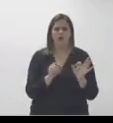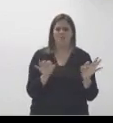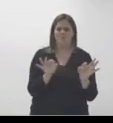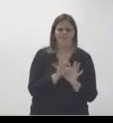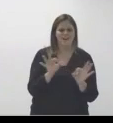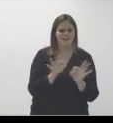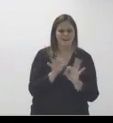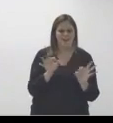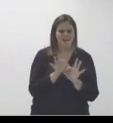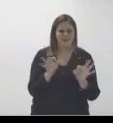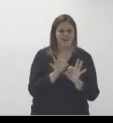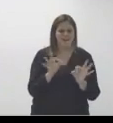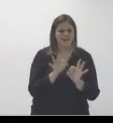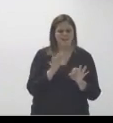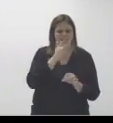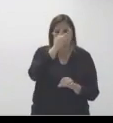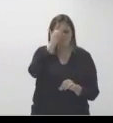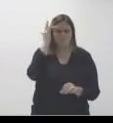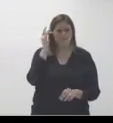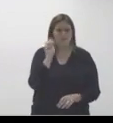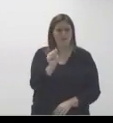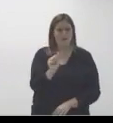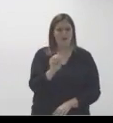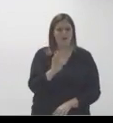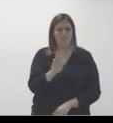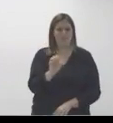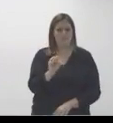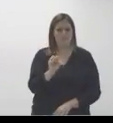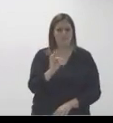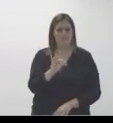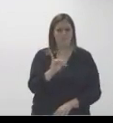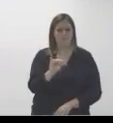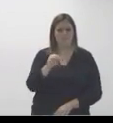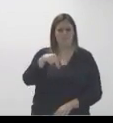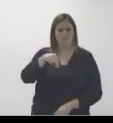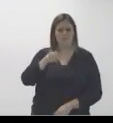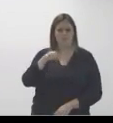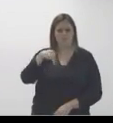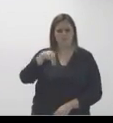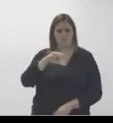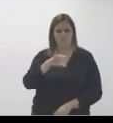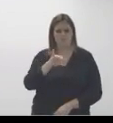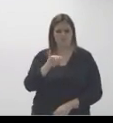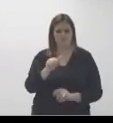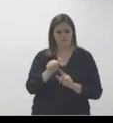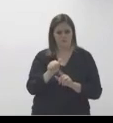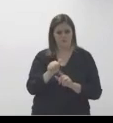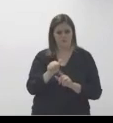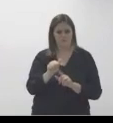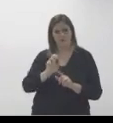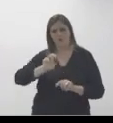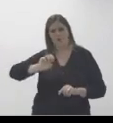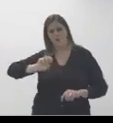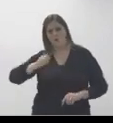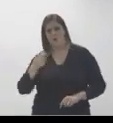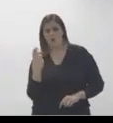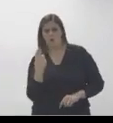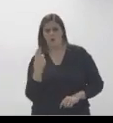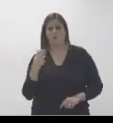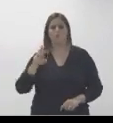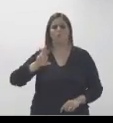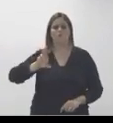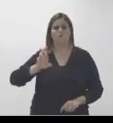desta polarização como se tivesse ou abstinência ou redução de danos na verdade